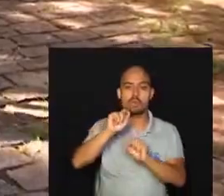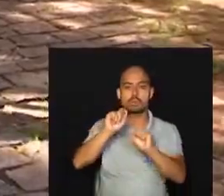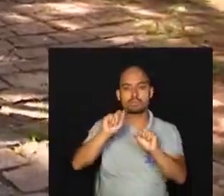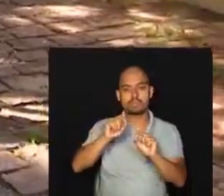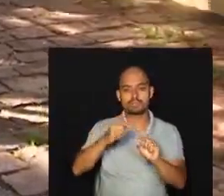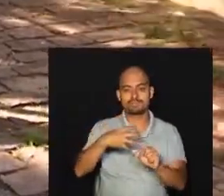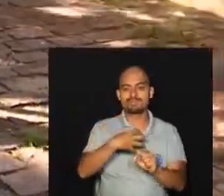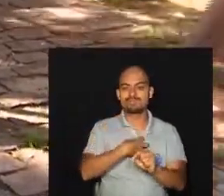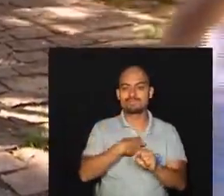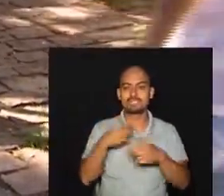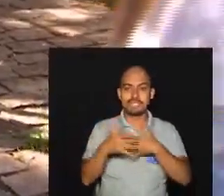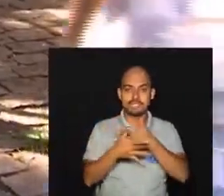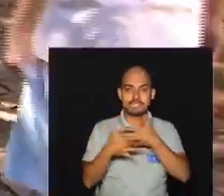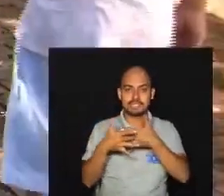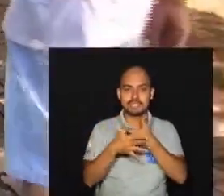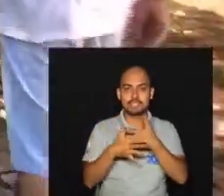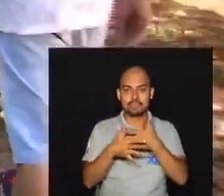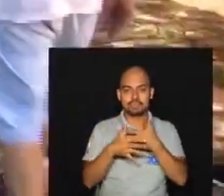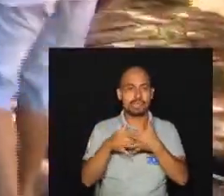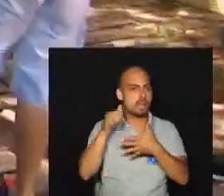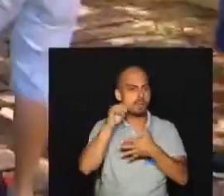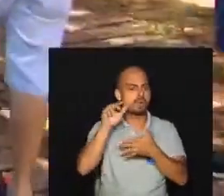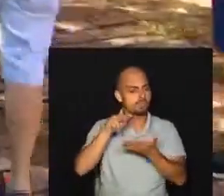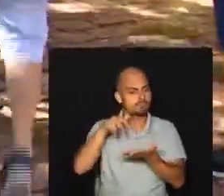os sentidos, ela está, né,